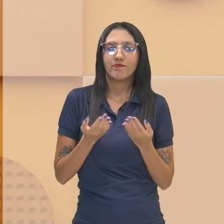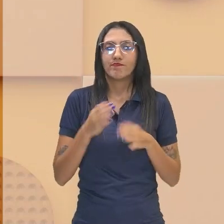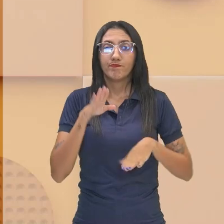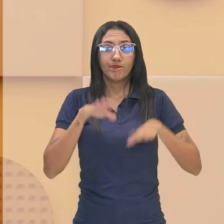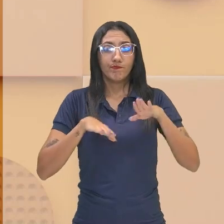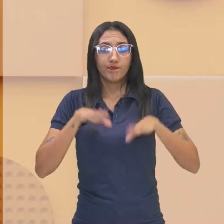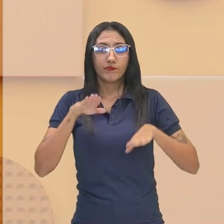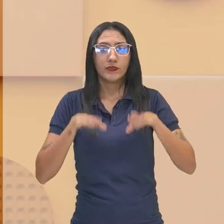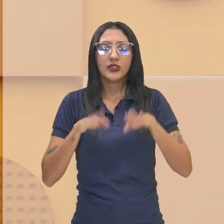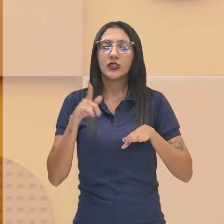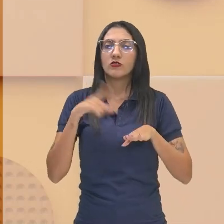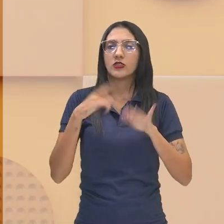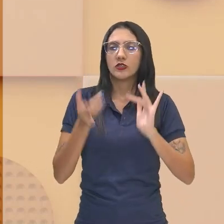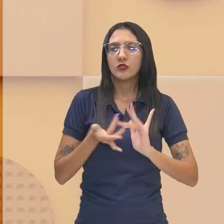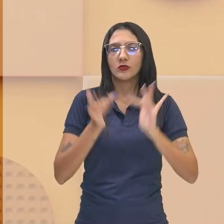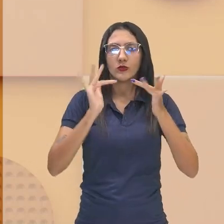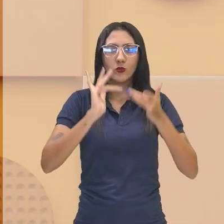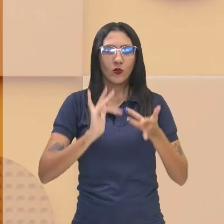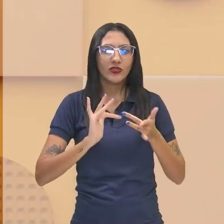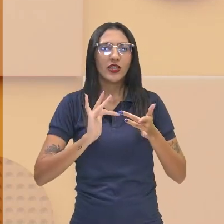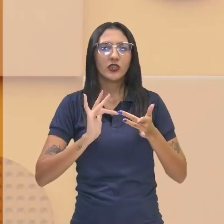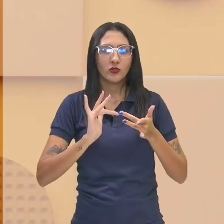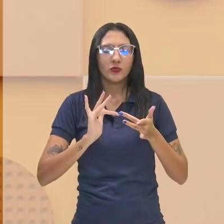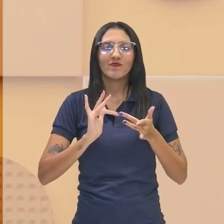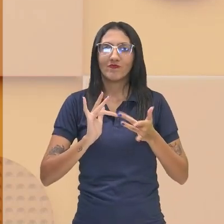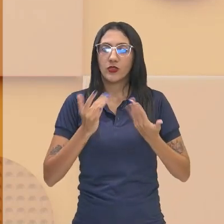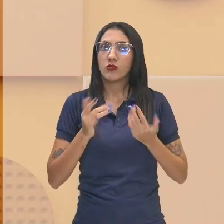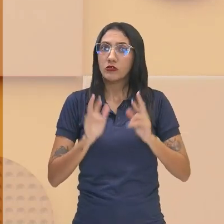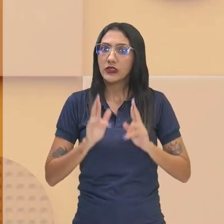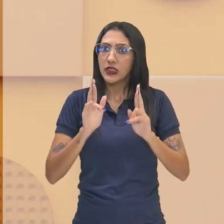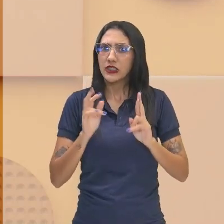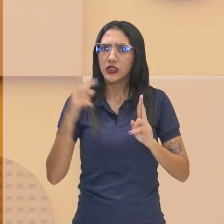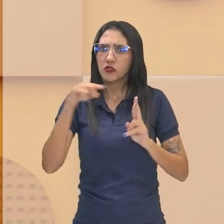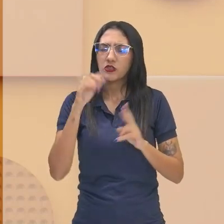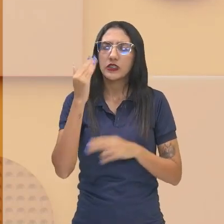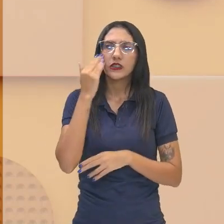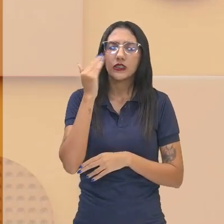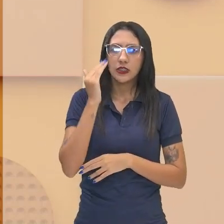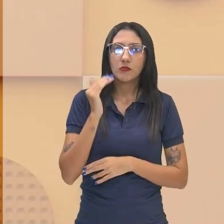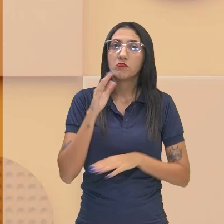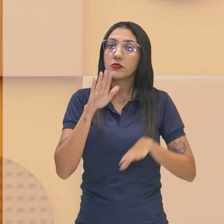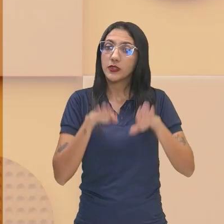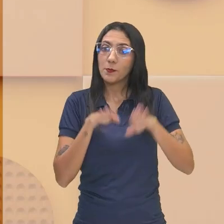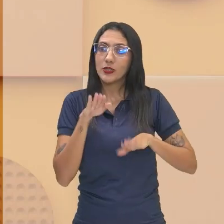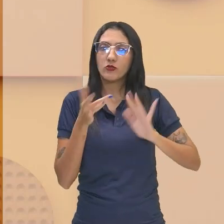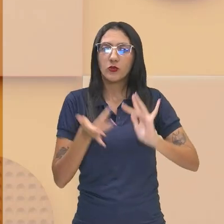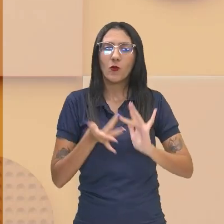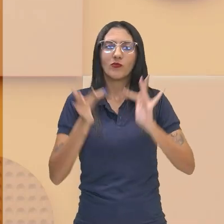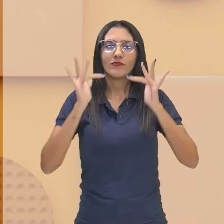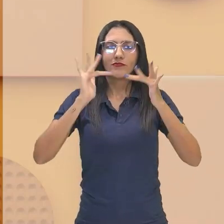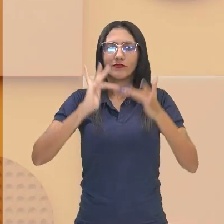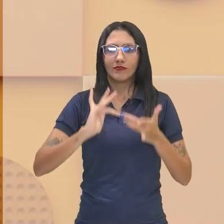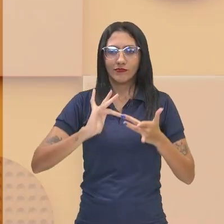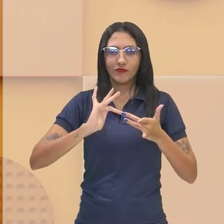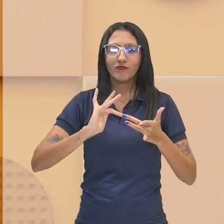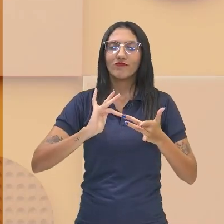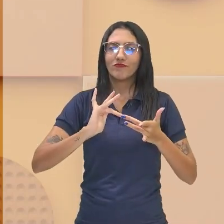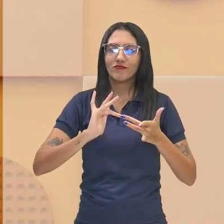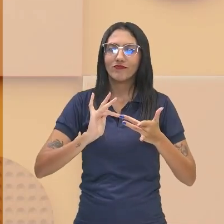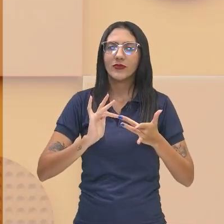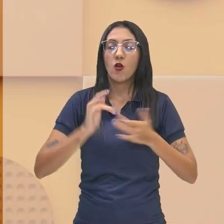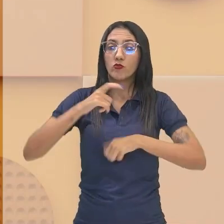do contexto, isso mesmo, eu tenho certeza que você falou essa palavra, dependendo do contexto,